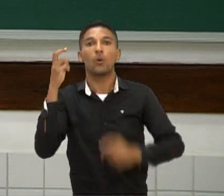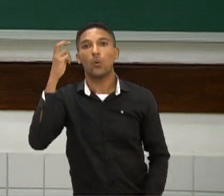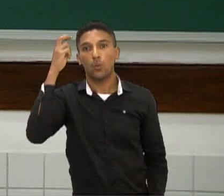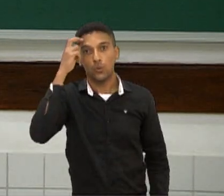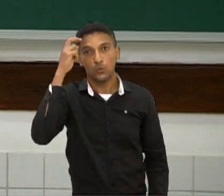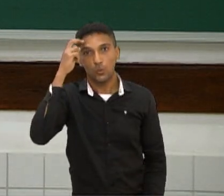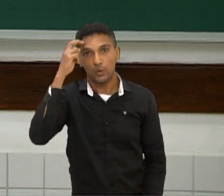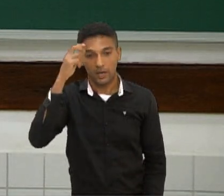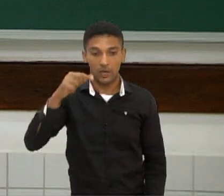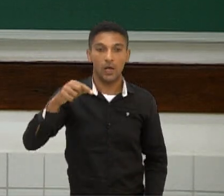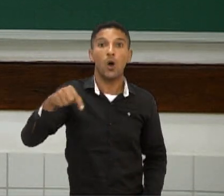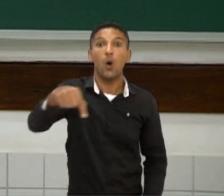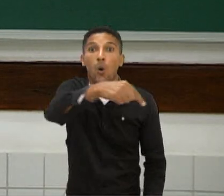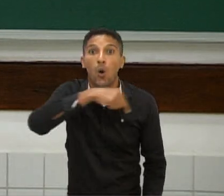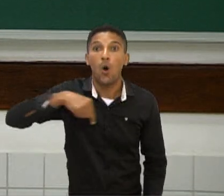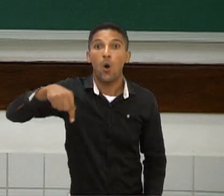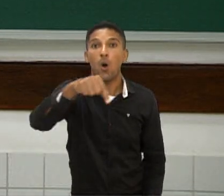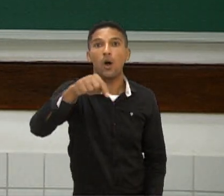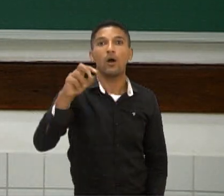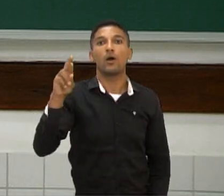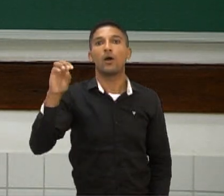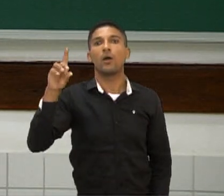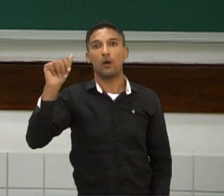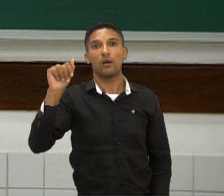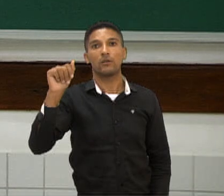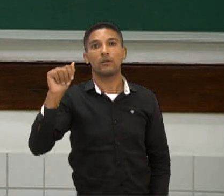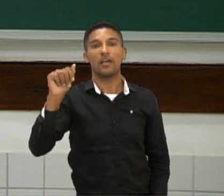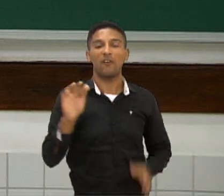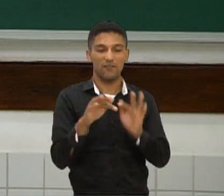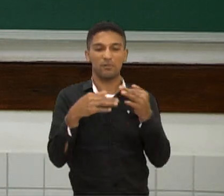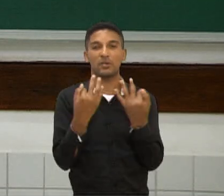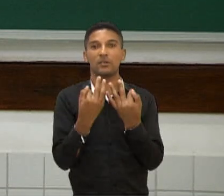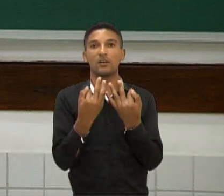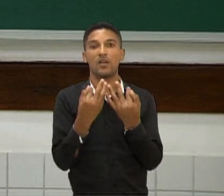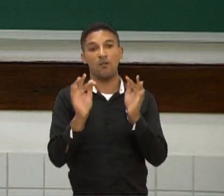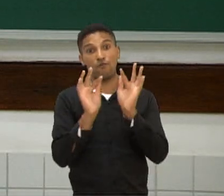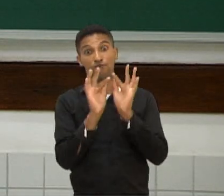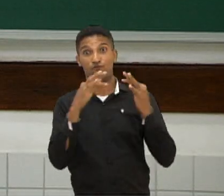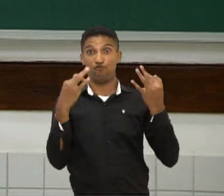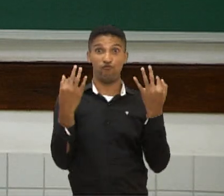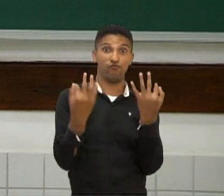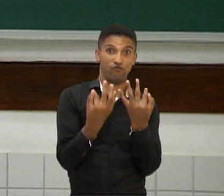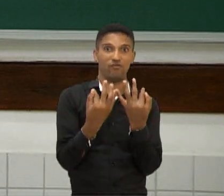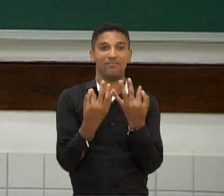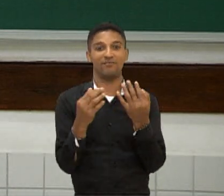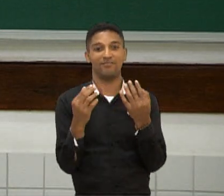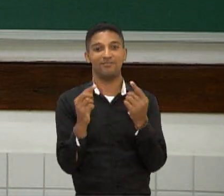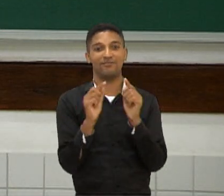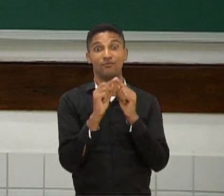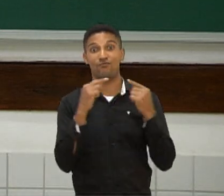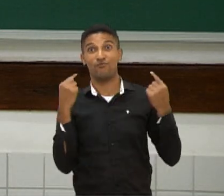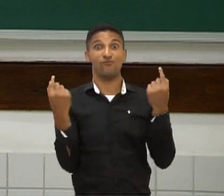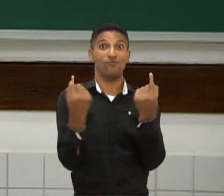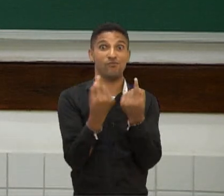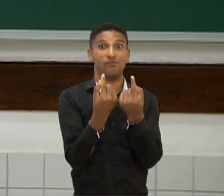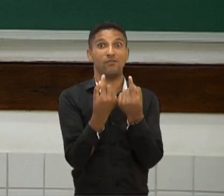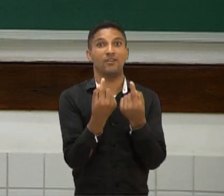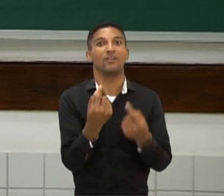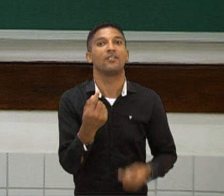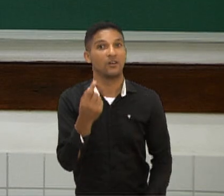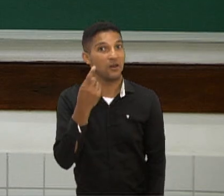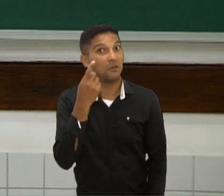das danças, né? Vamos focar aqui na nossa matéria e falar sobre alguns estilos de danças